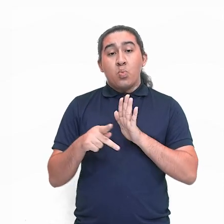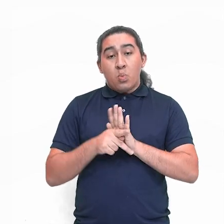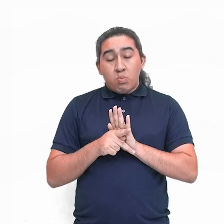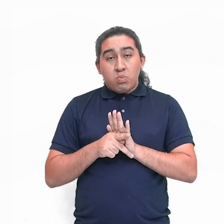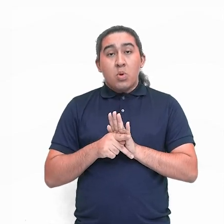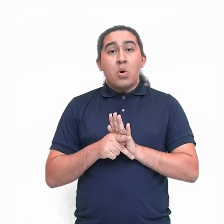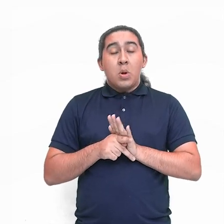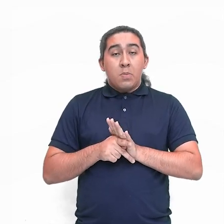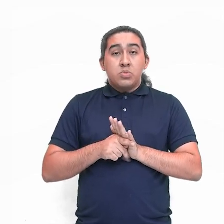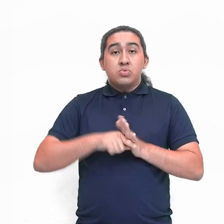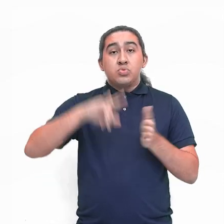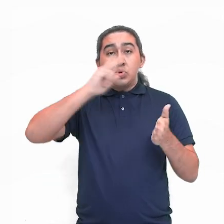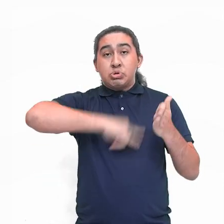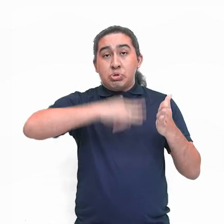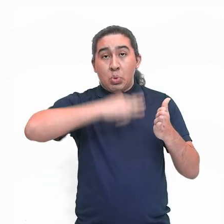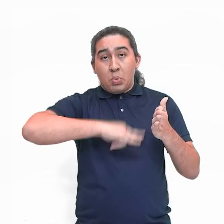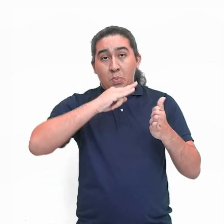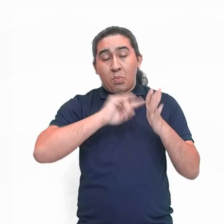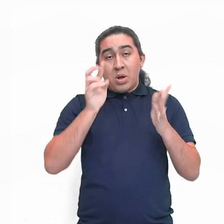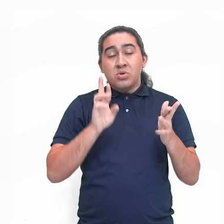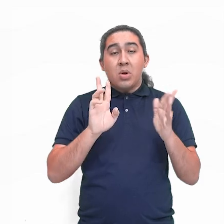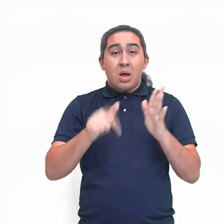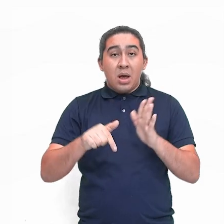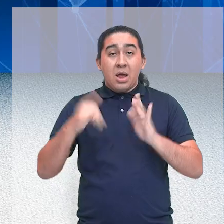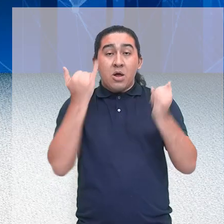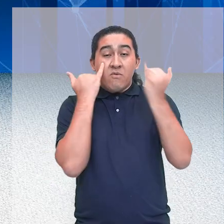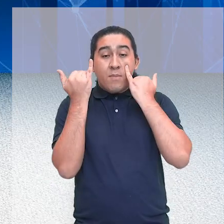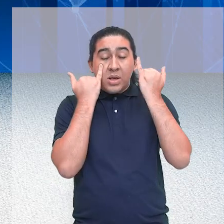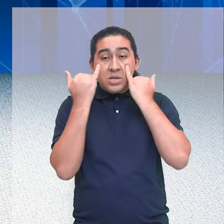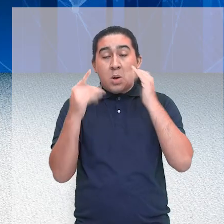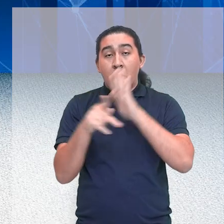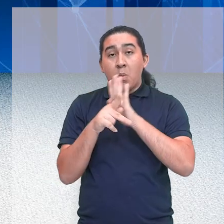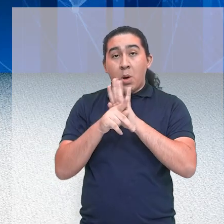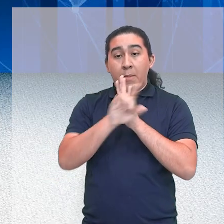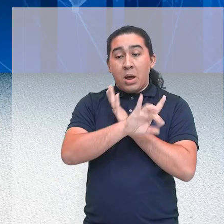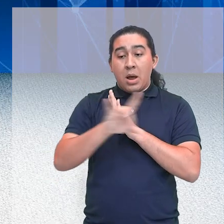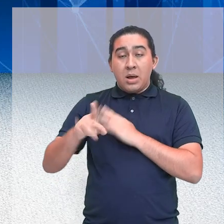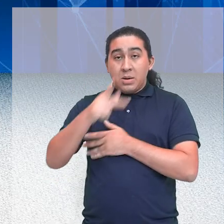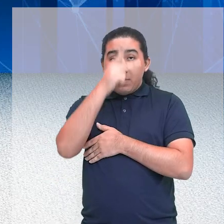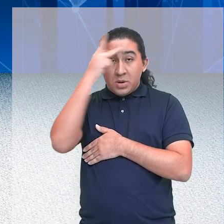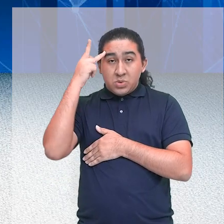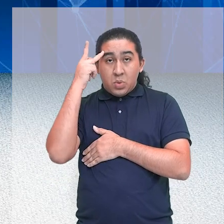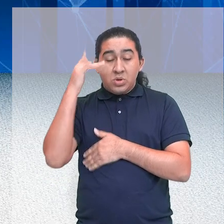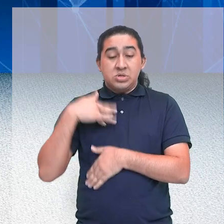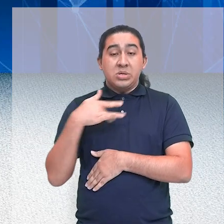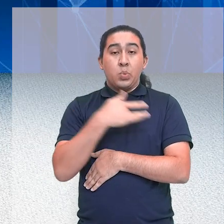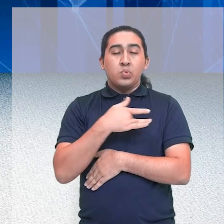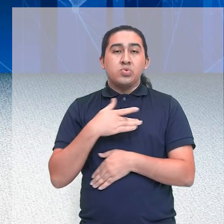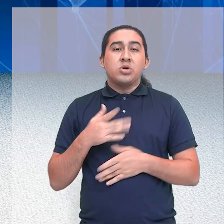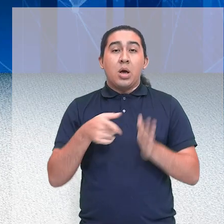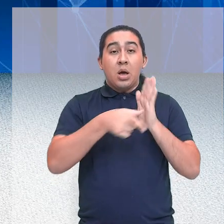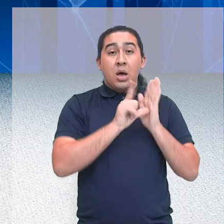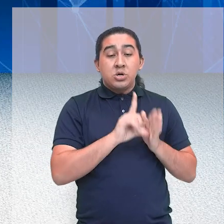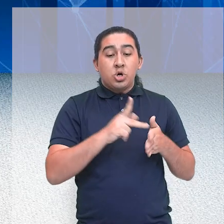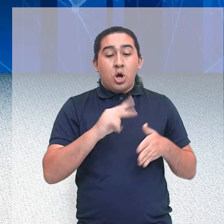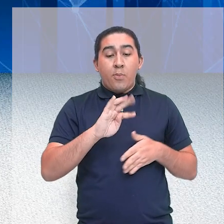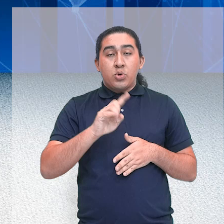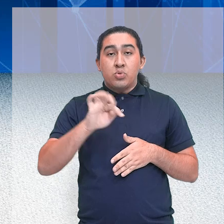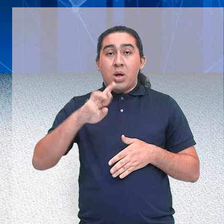cada paciente. O que antes era escrito e informado nos prontuários, hoje isso está